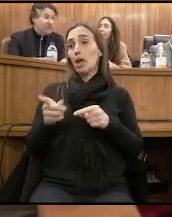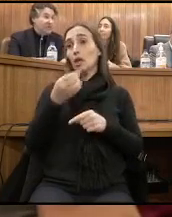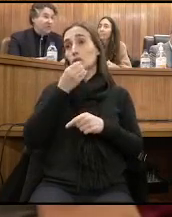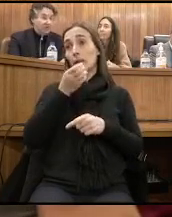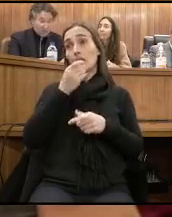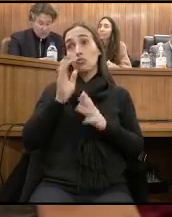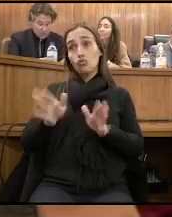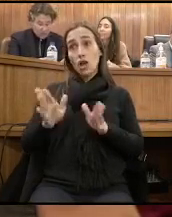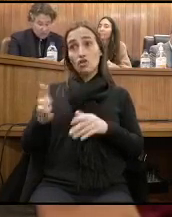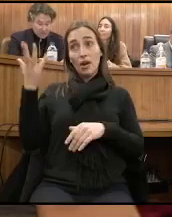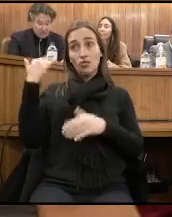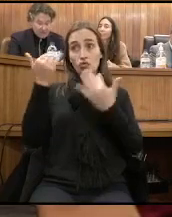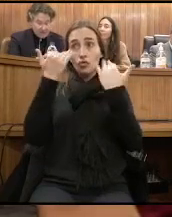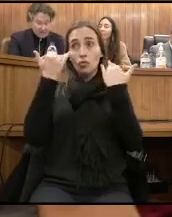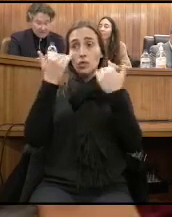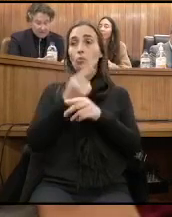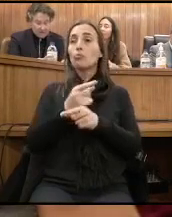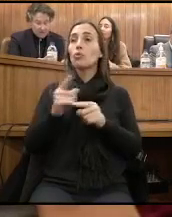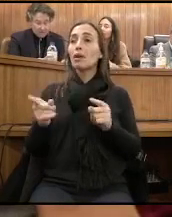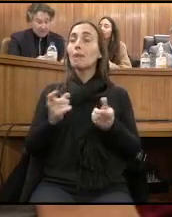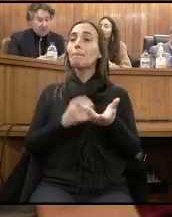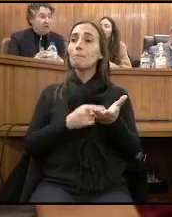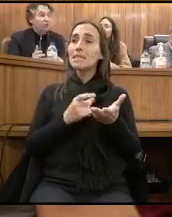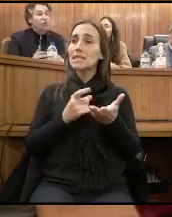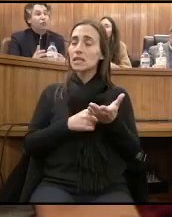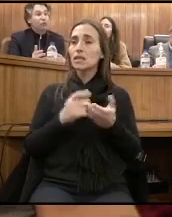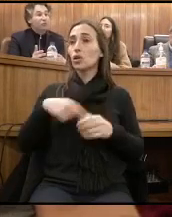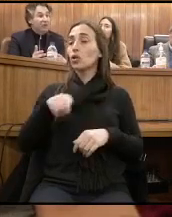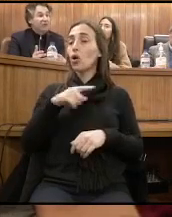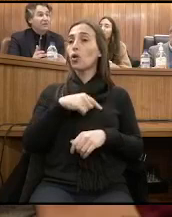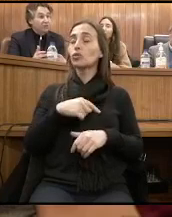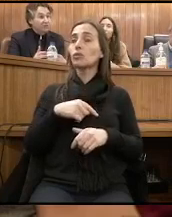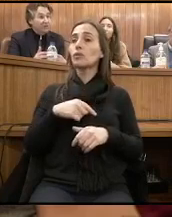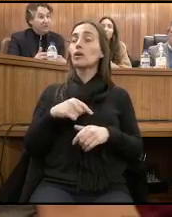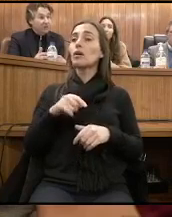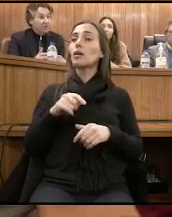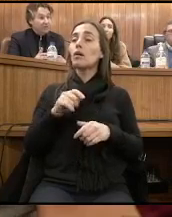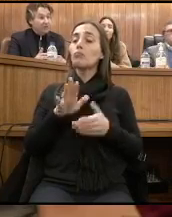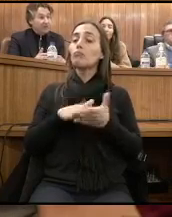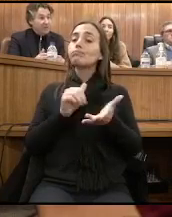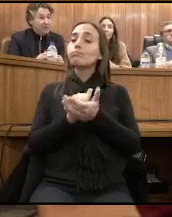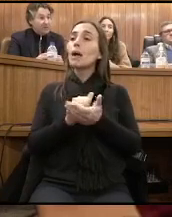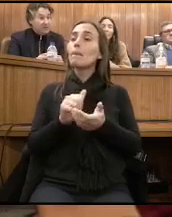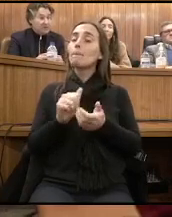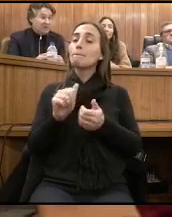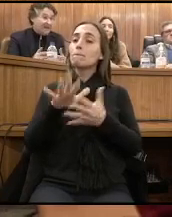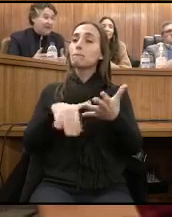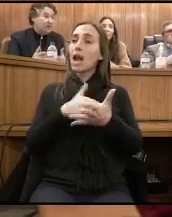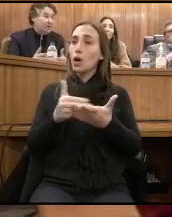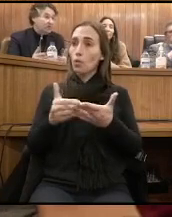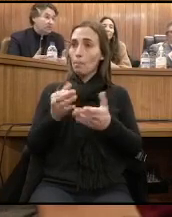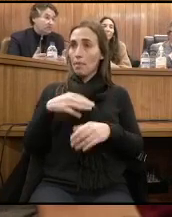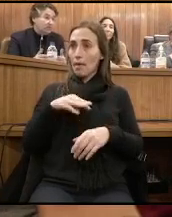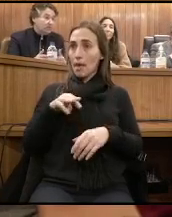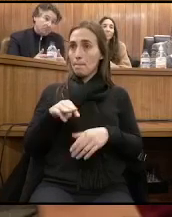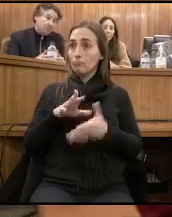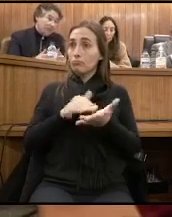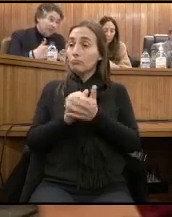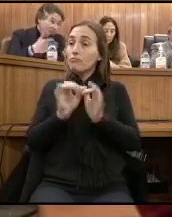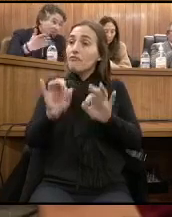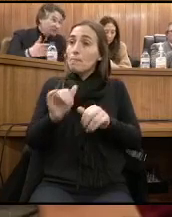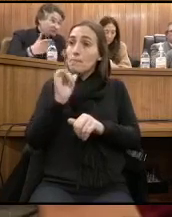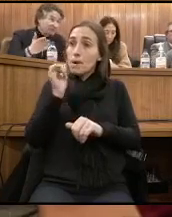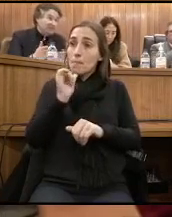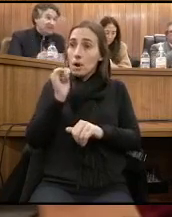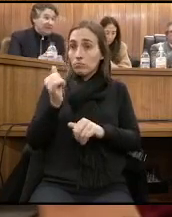na informação, com a necessidade de... Portanto, nós ainda não concluímos a revisão do Plano Diretor Municipal. Está,